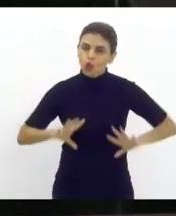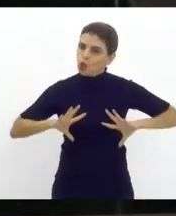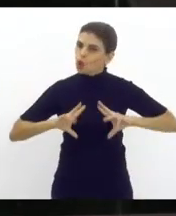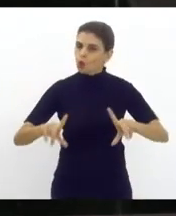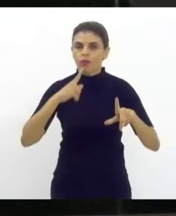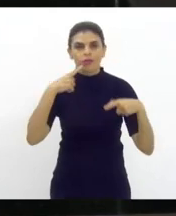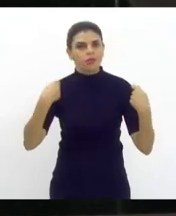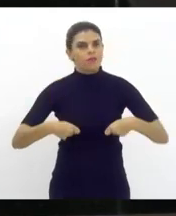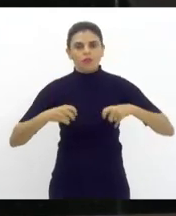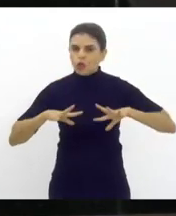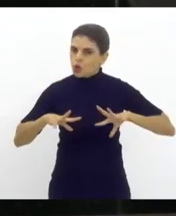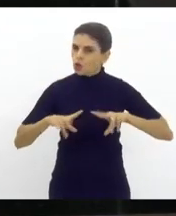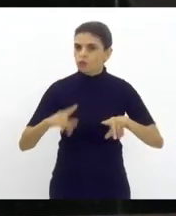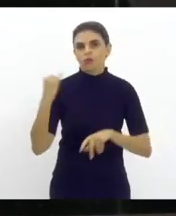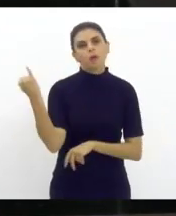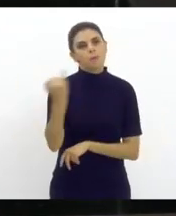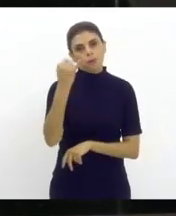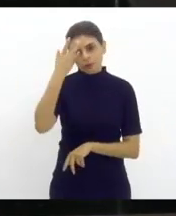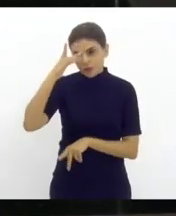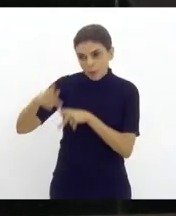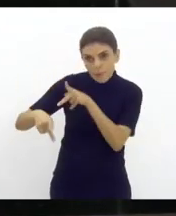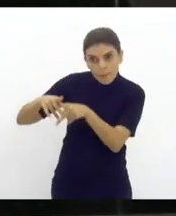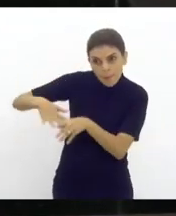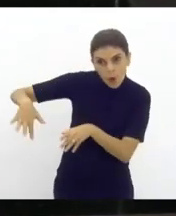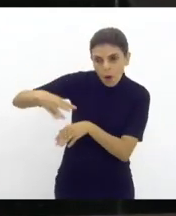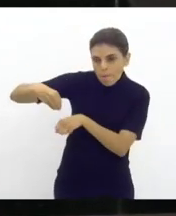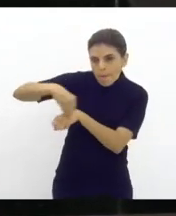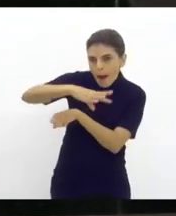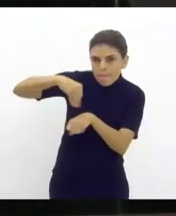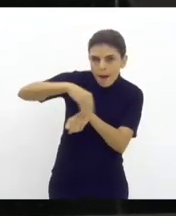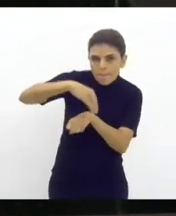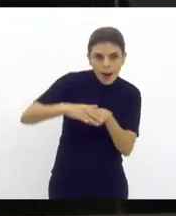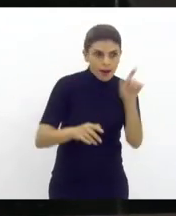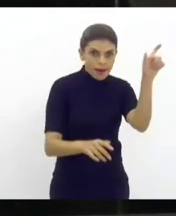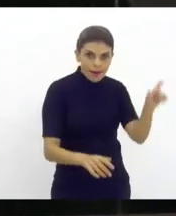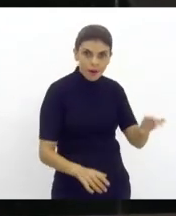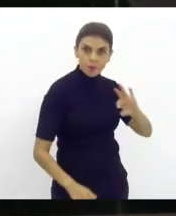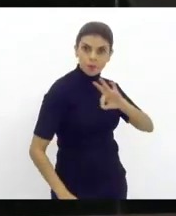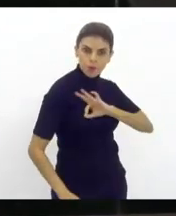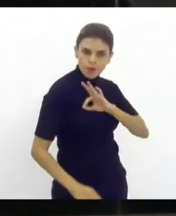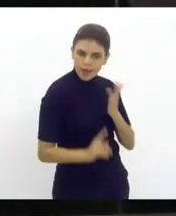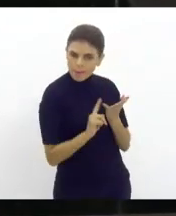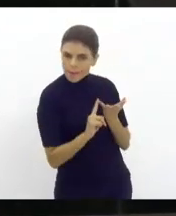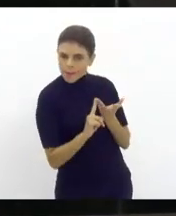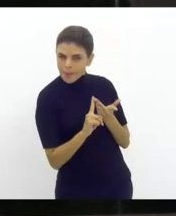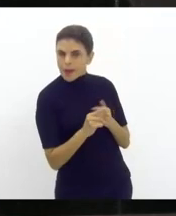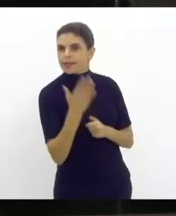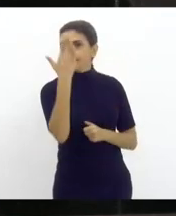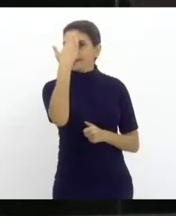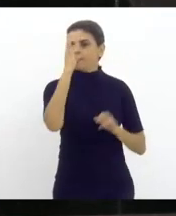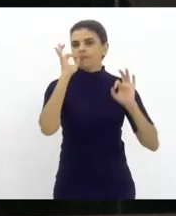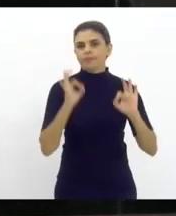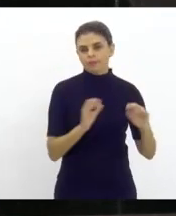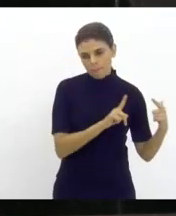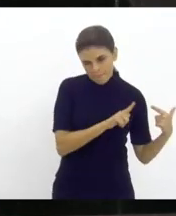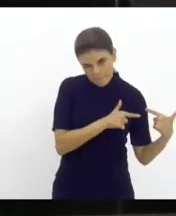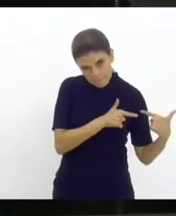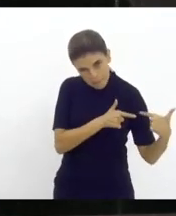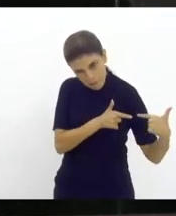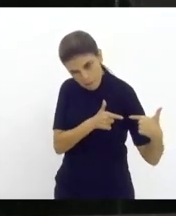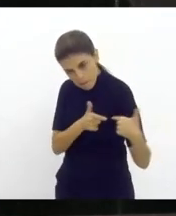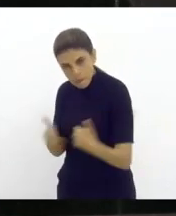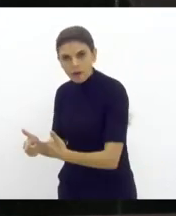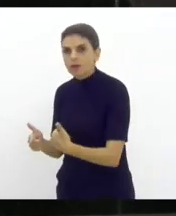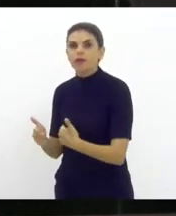de todos então é importante que a população passe as informações para que possamos exatamente no Foco para que